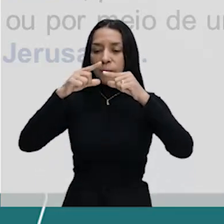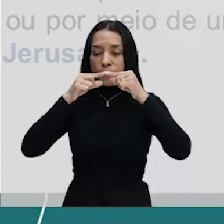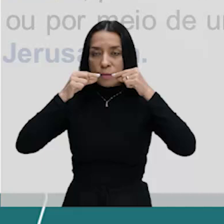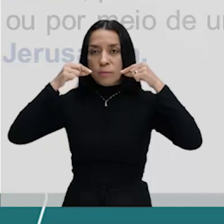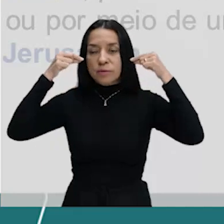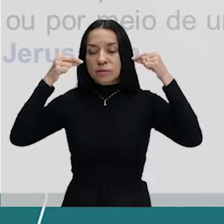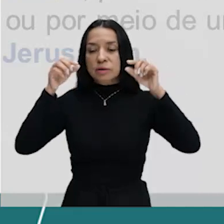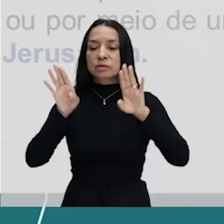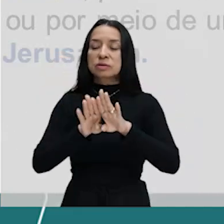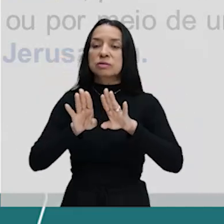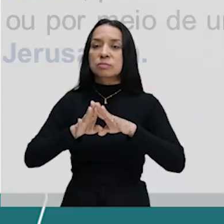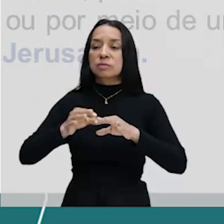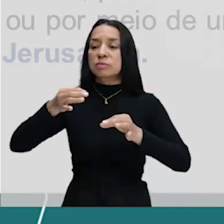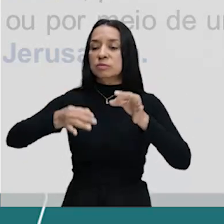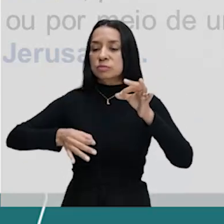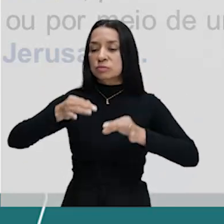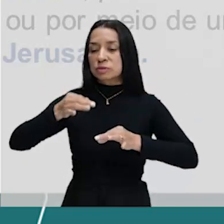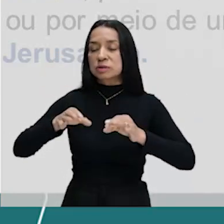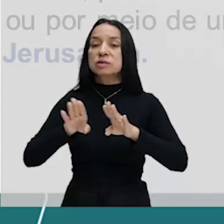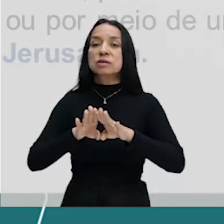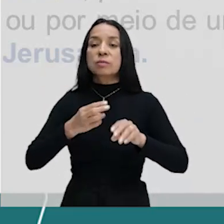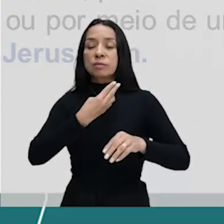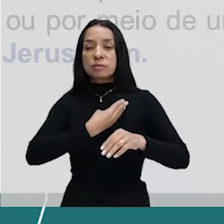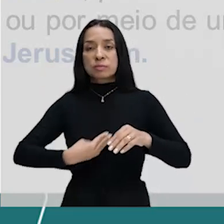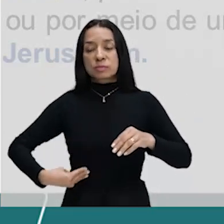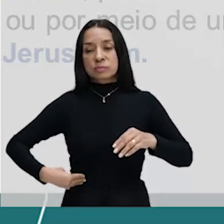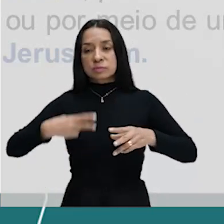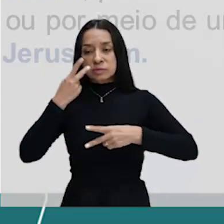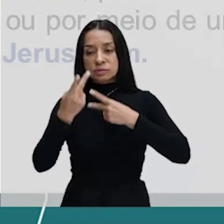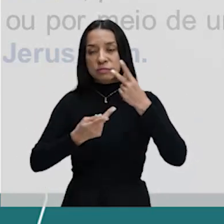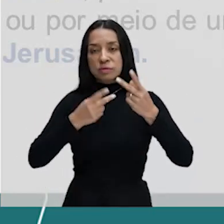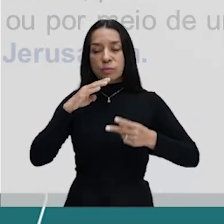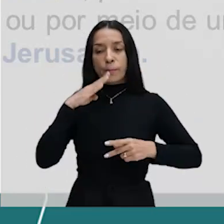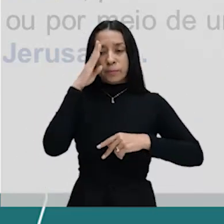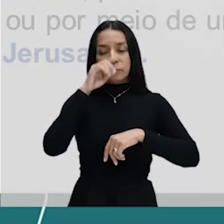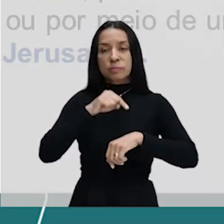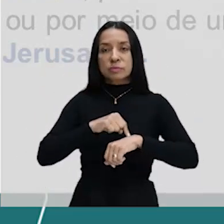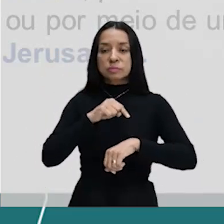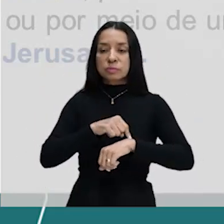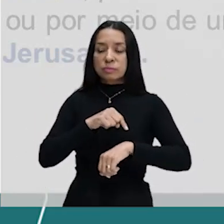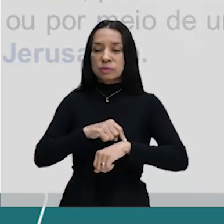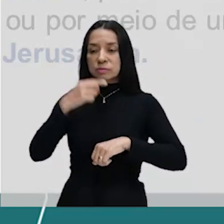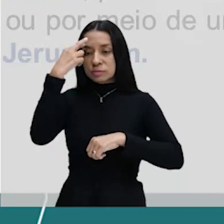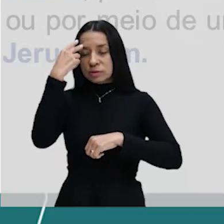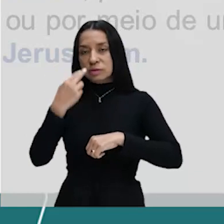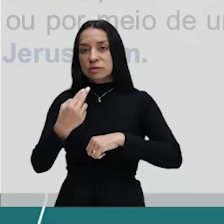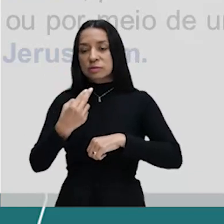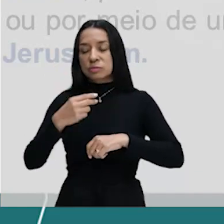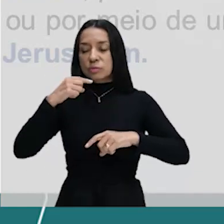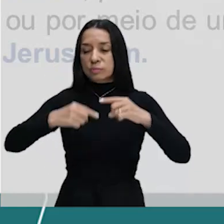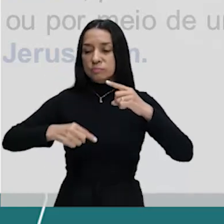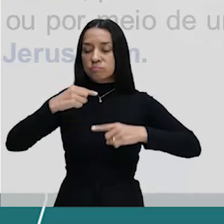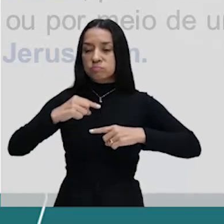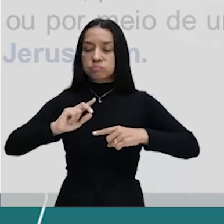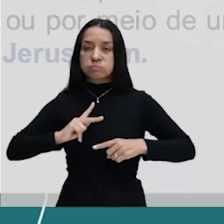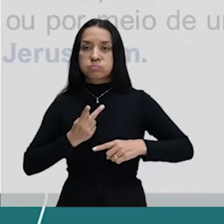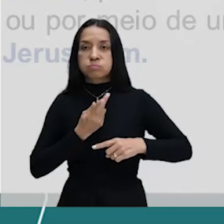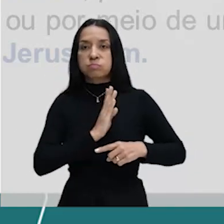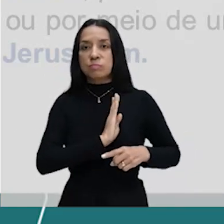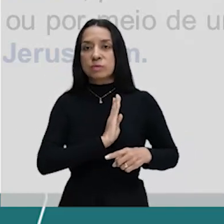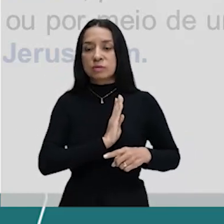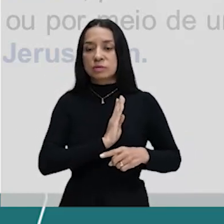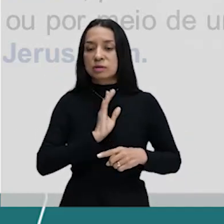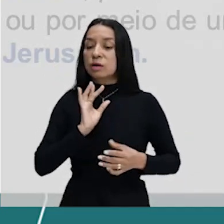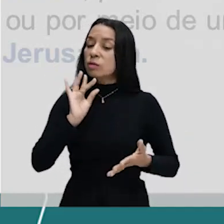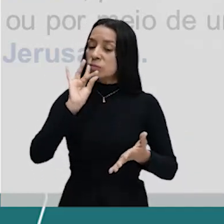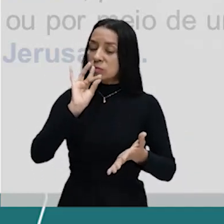monarquia. E quando se fala de um dos principais momentos da história política hebraica, com certeza é